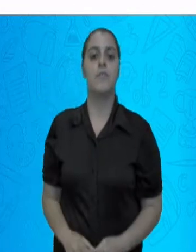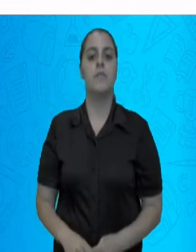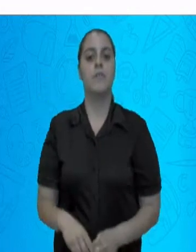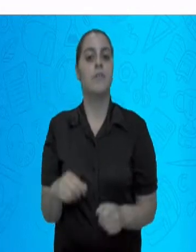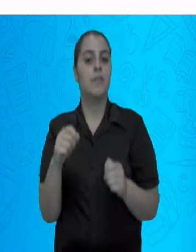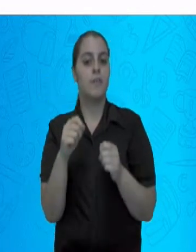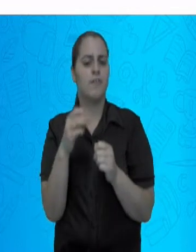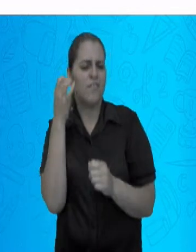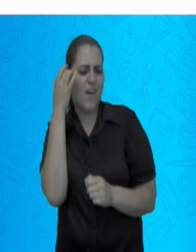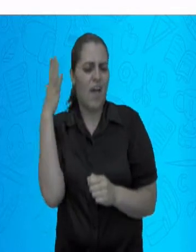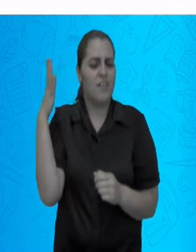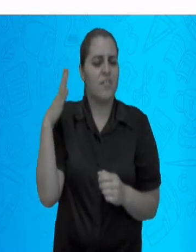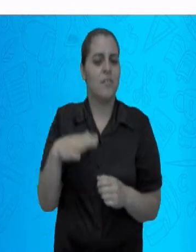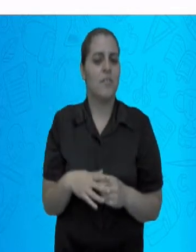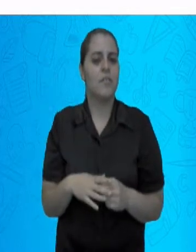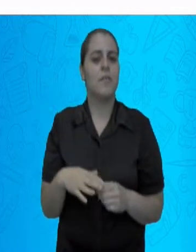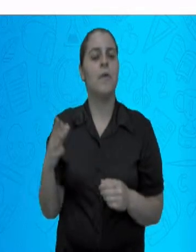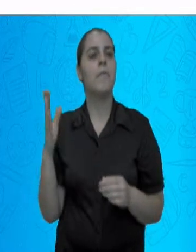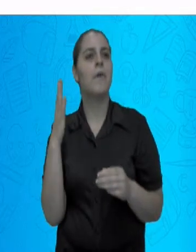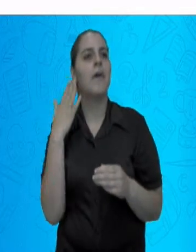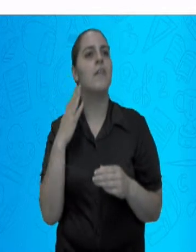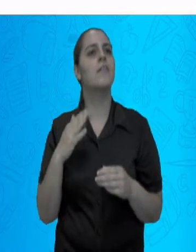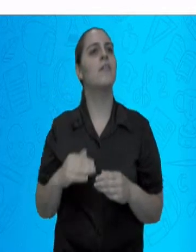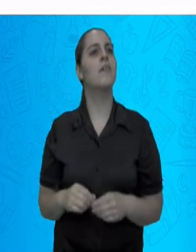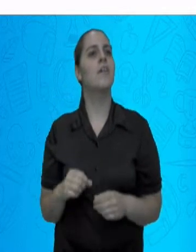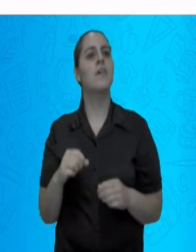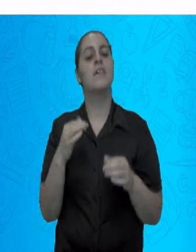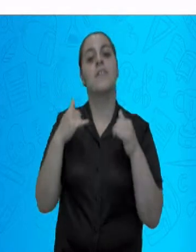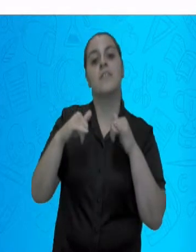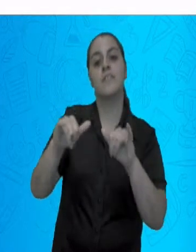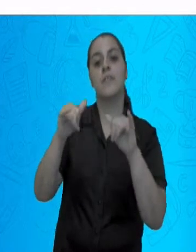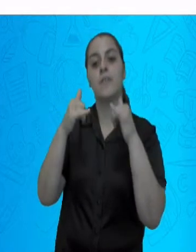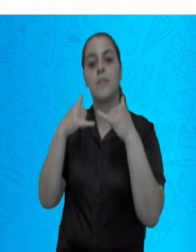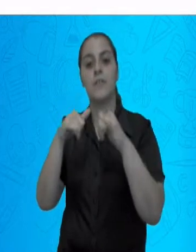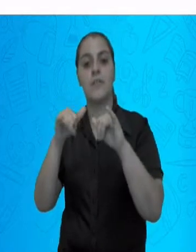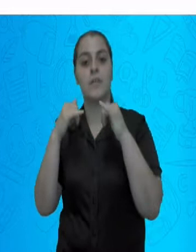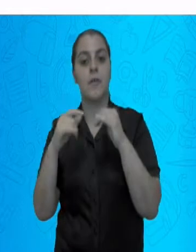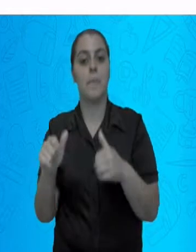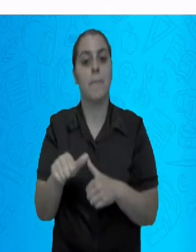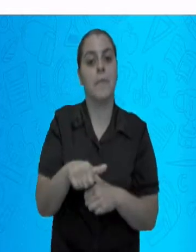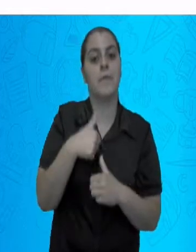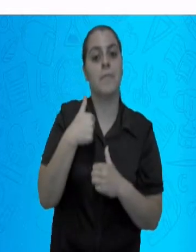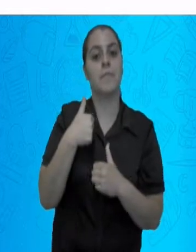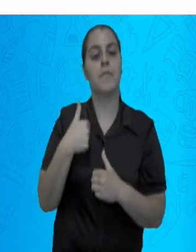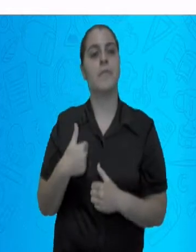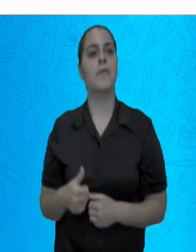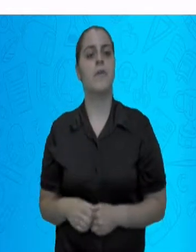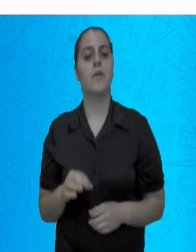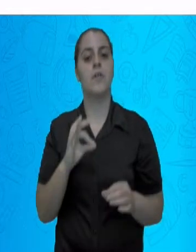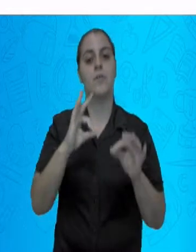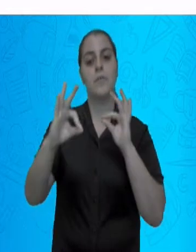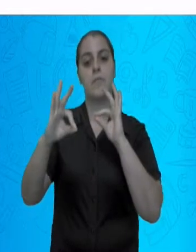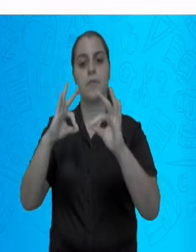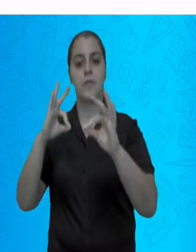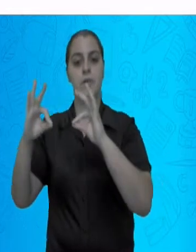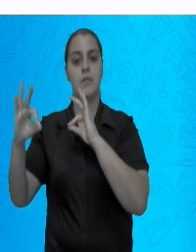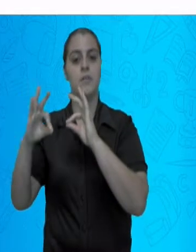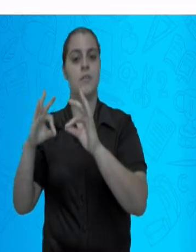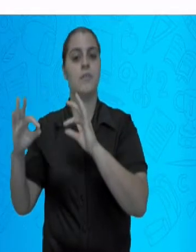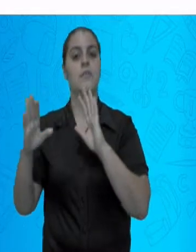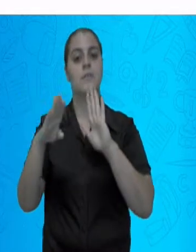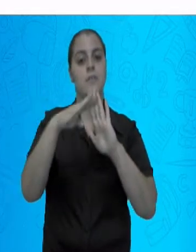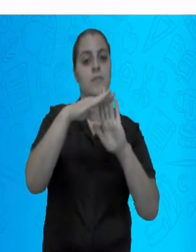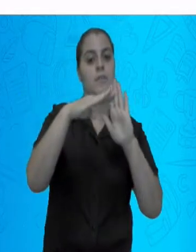que facilitam a análise de dados. Dados esses, primeiramente, organizados em